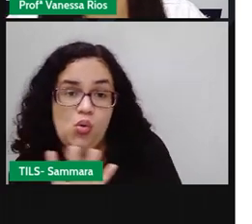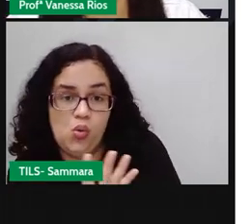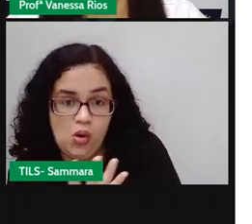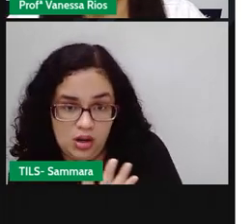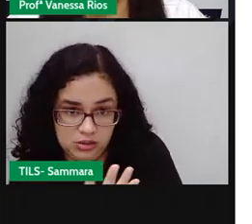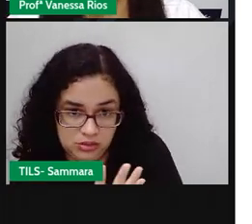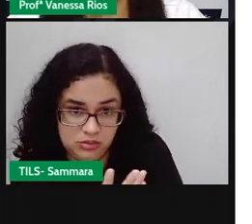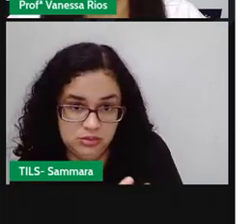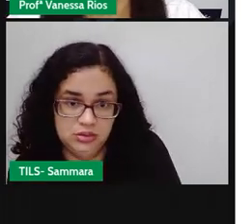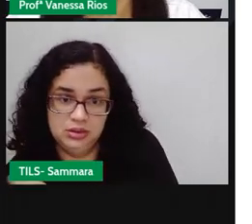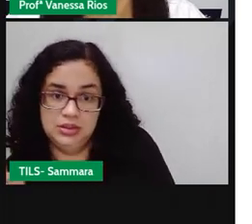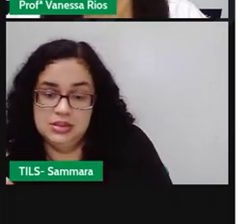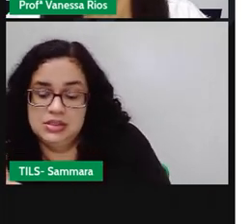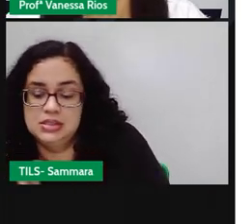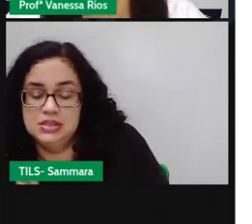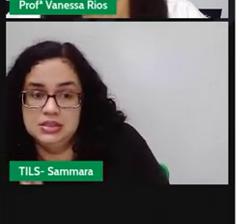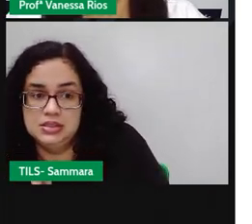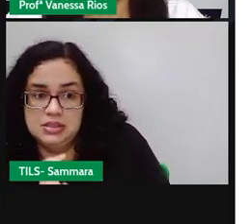quê? 4,